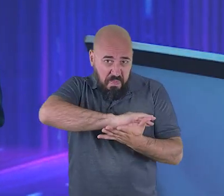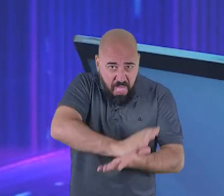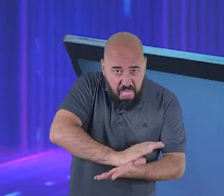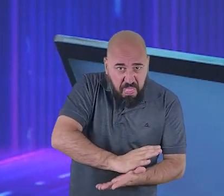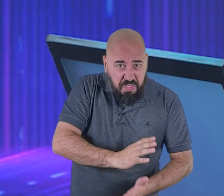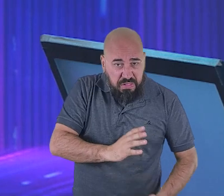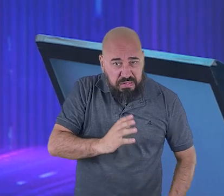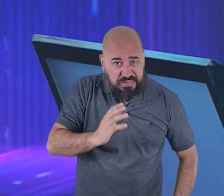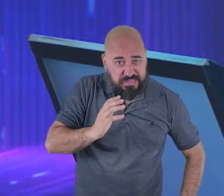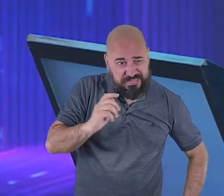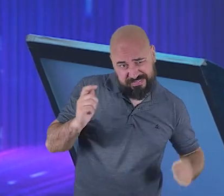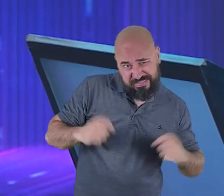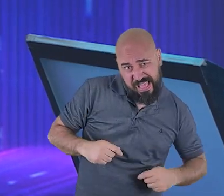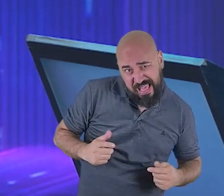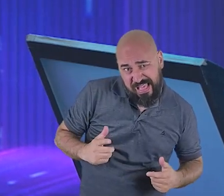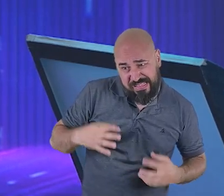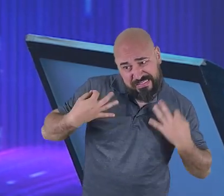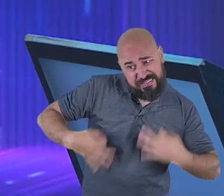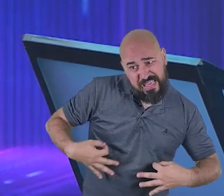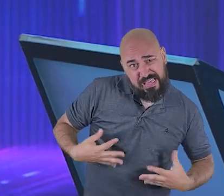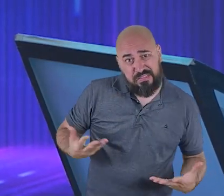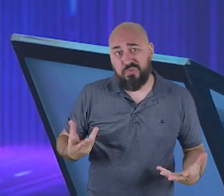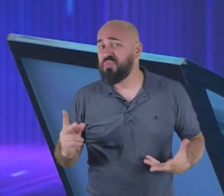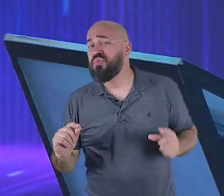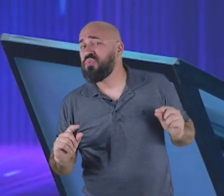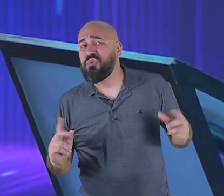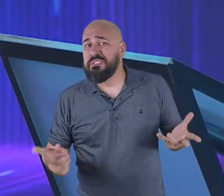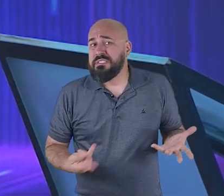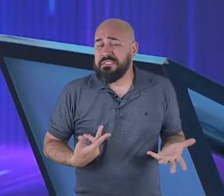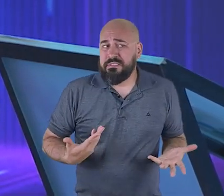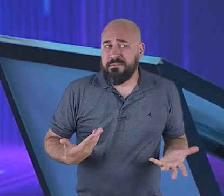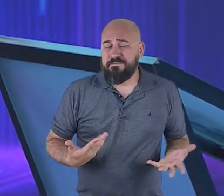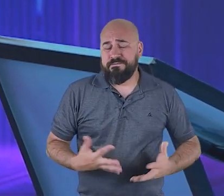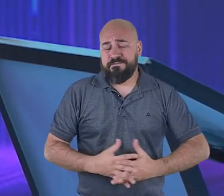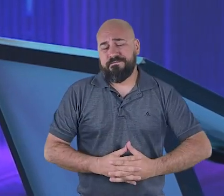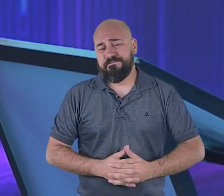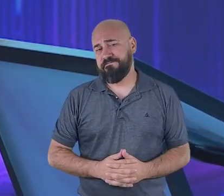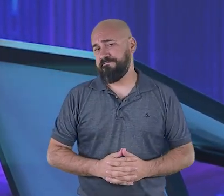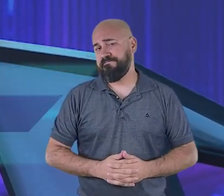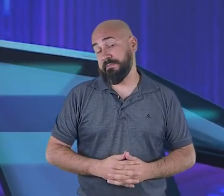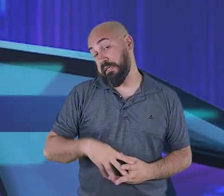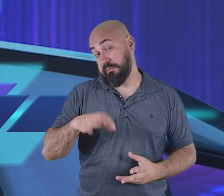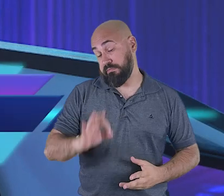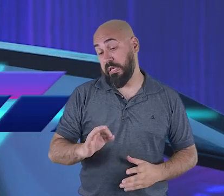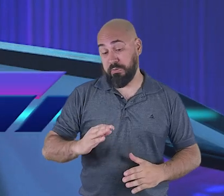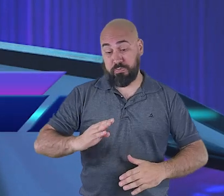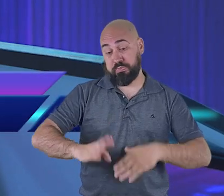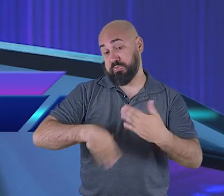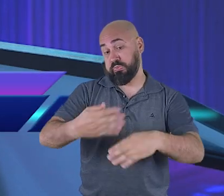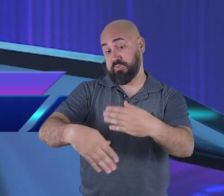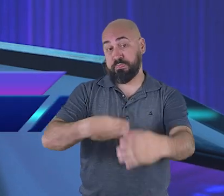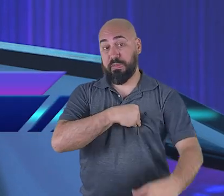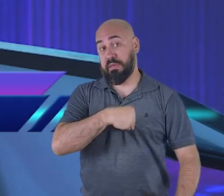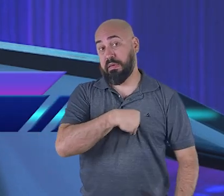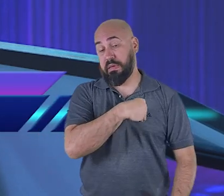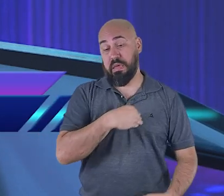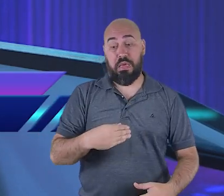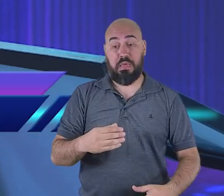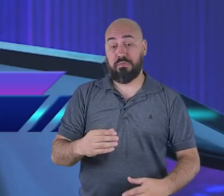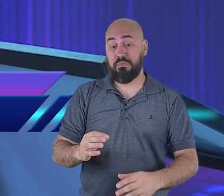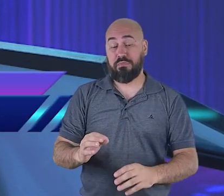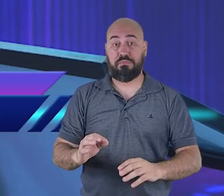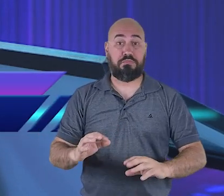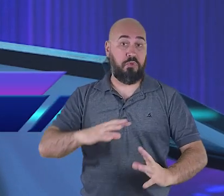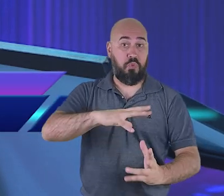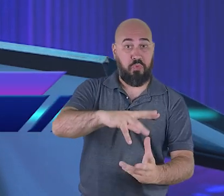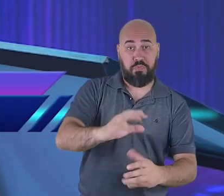Com certeza, teria evitado uma bagunça aqui no mundo. Mas a minha pergunta é: teria resolvido o